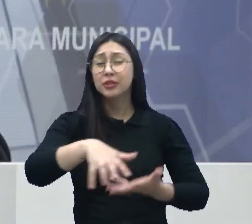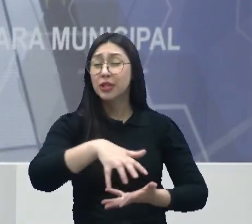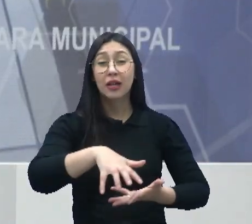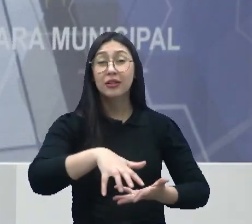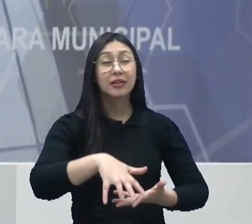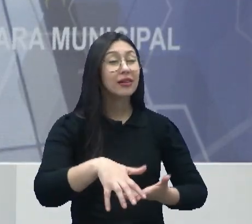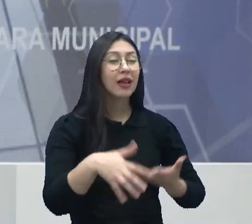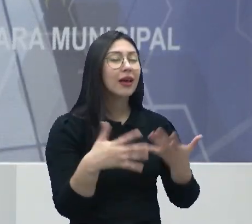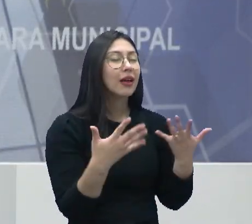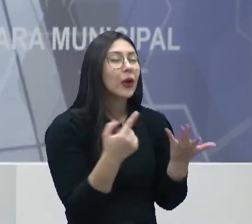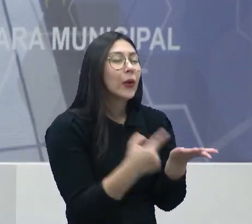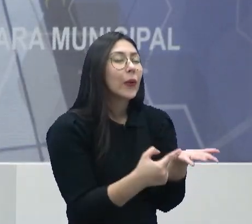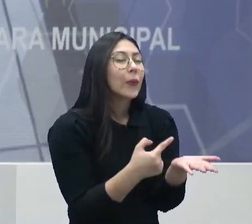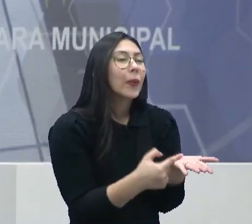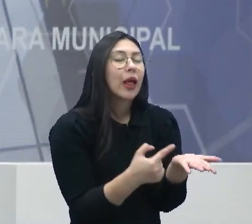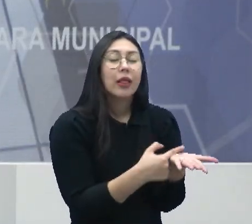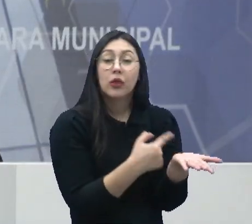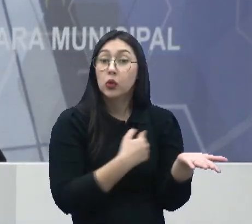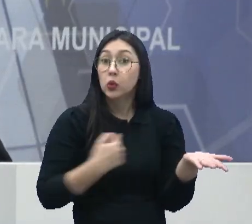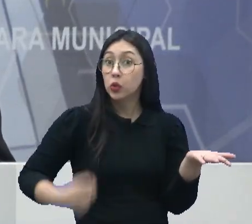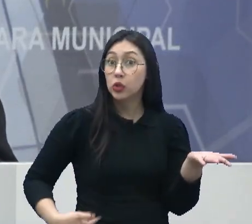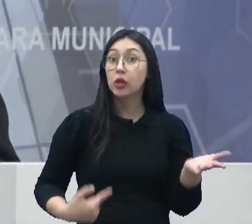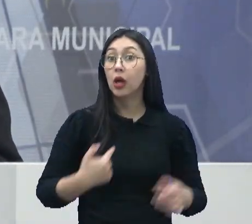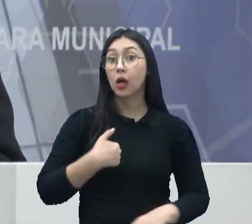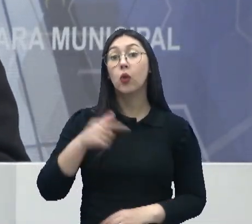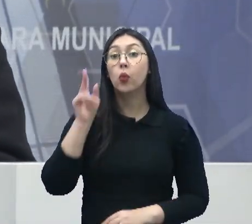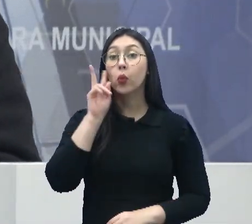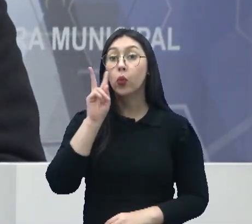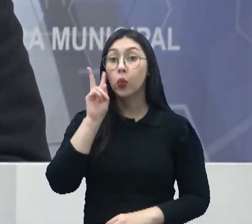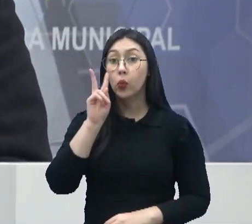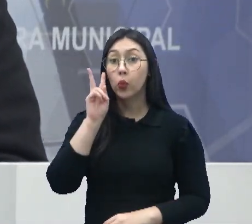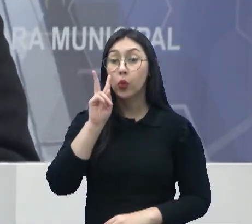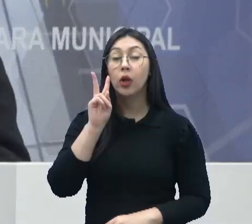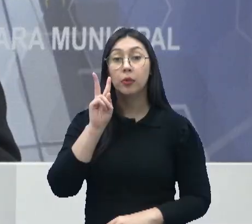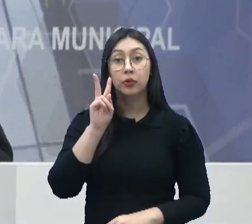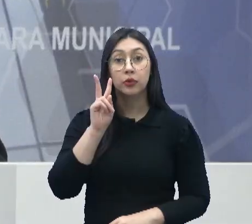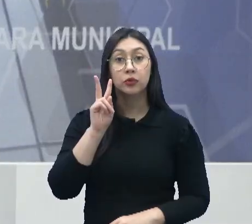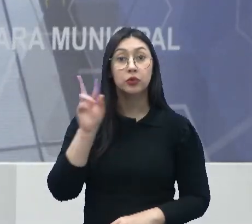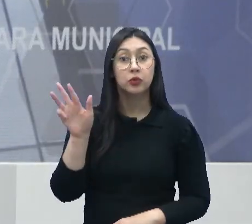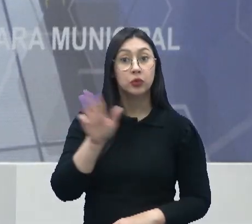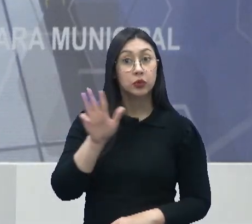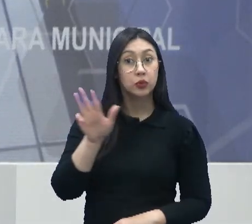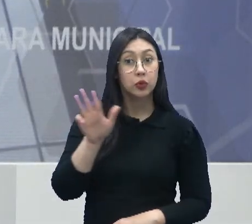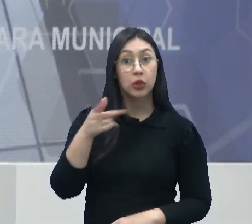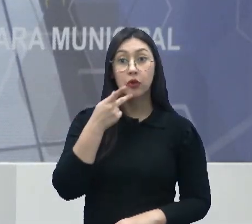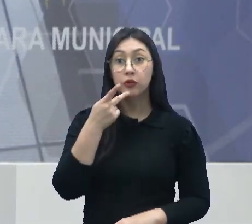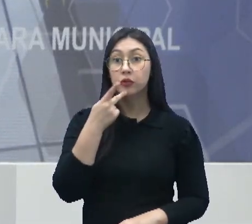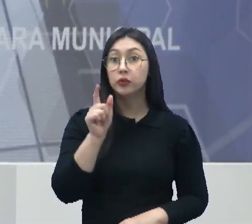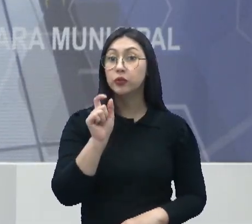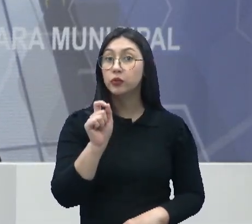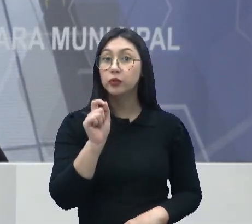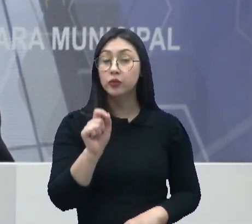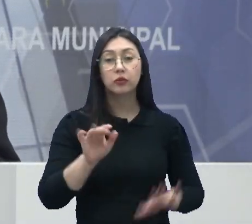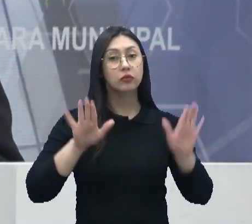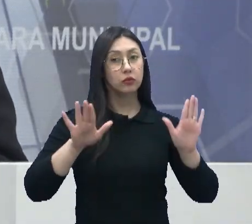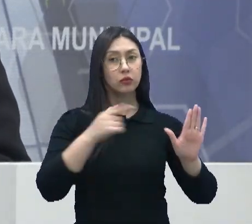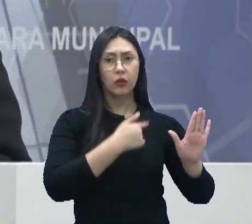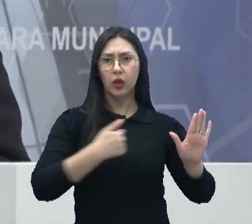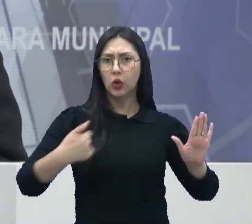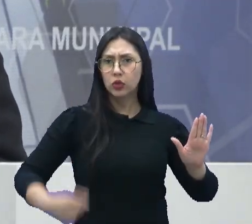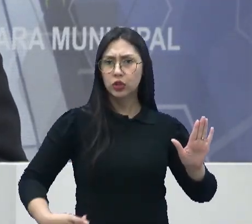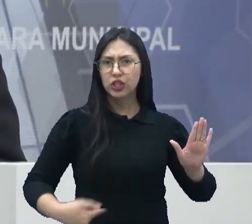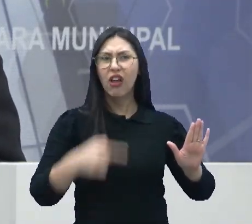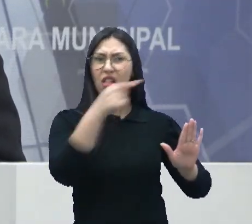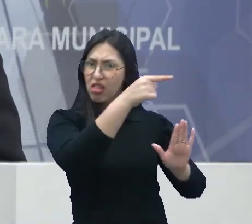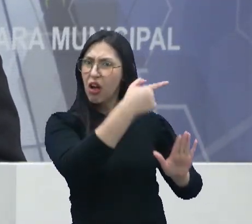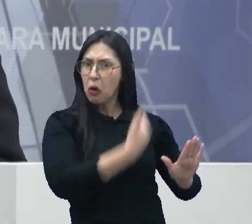China. Inclusive, eu me lembro de uma fala do atual presidente da República Federativa do Brasil, que antes da campanha disse, olha, a China que é um regime bom, porque